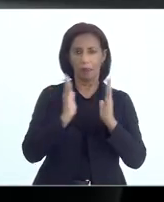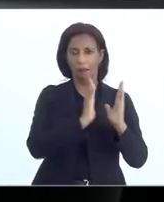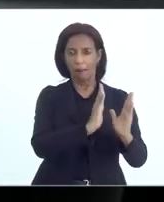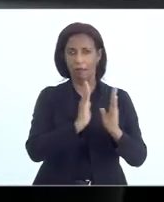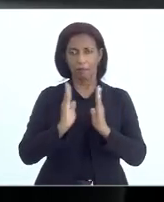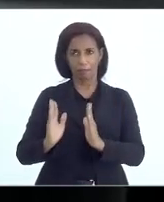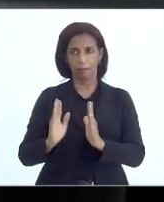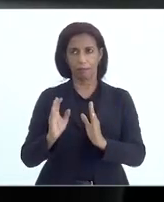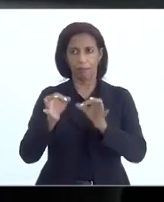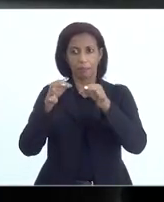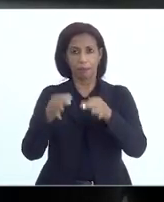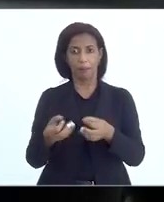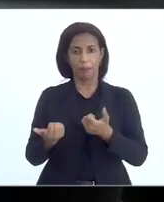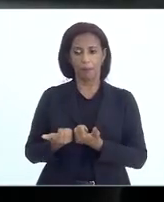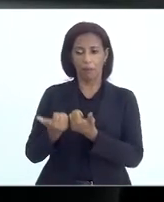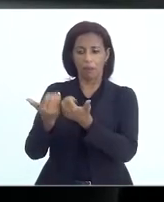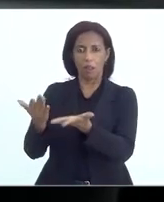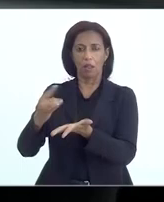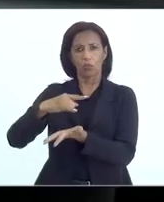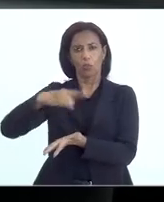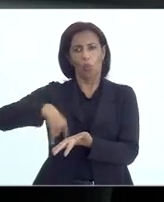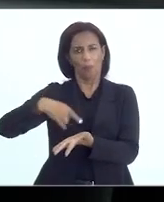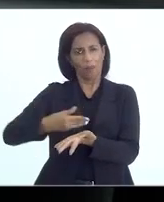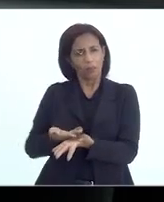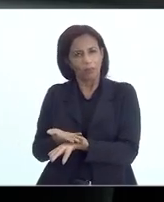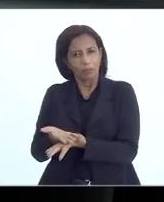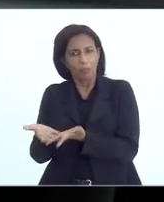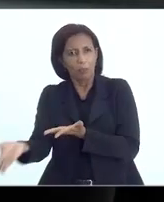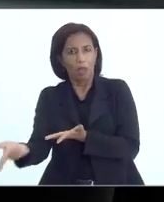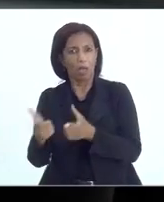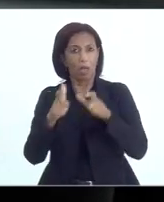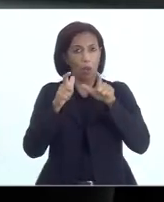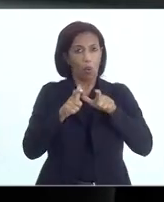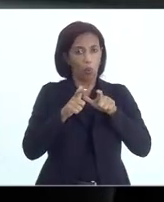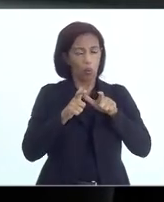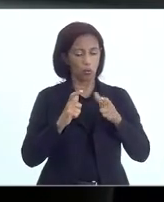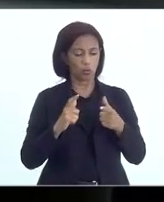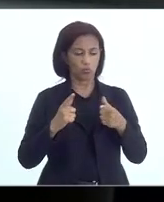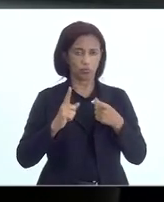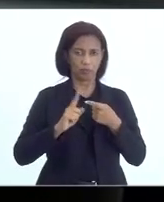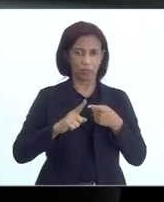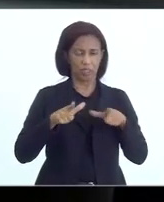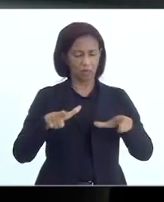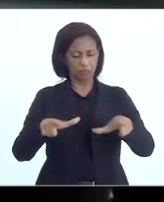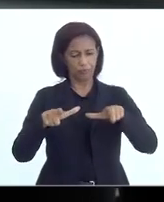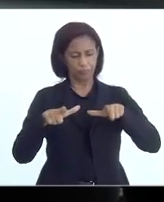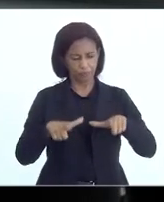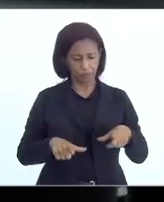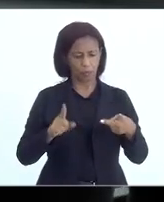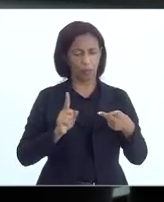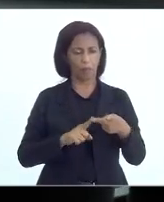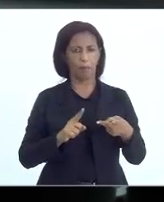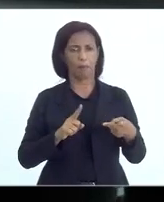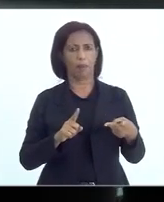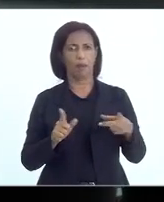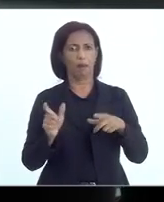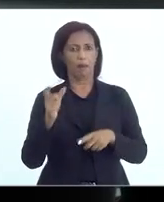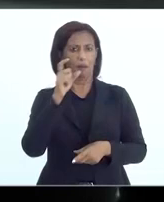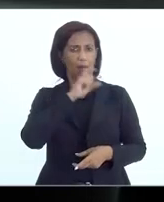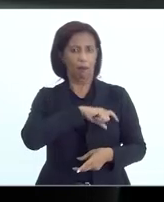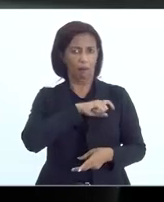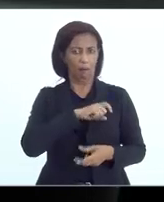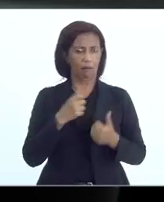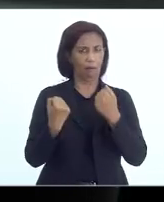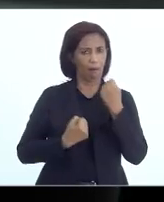prevista justamente para entrega da documentação é onde você dá certificado habilitação é